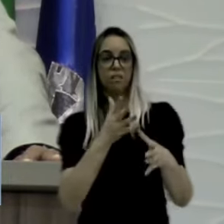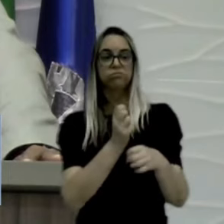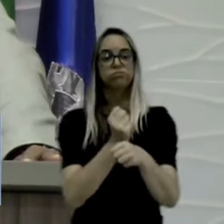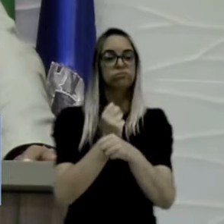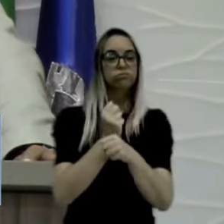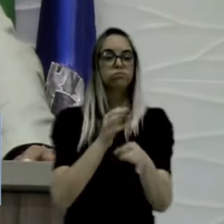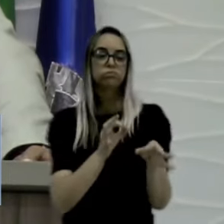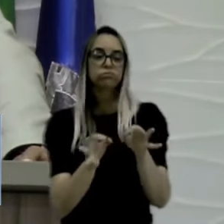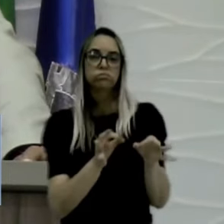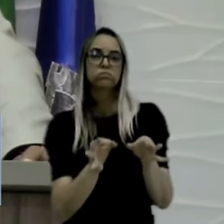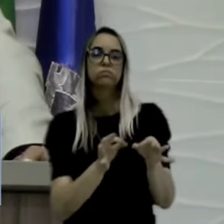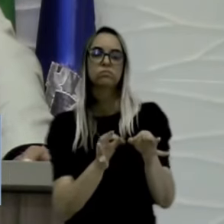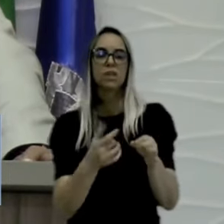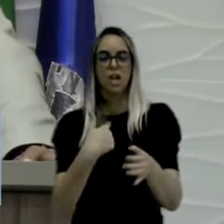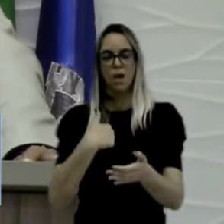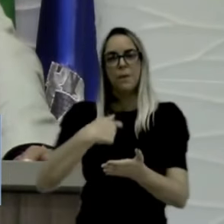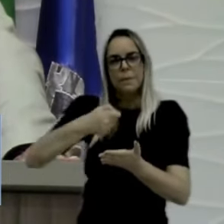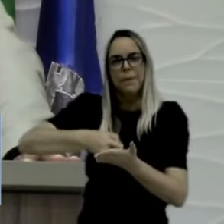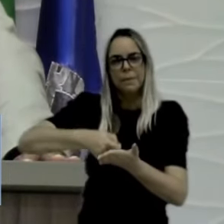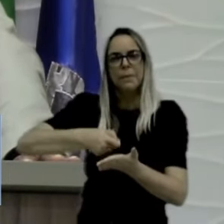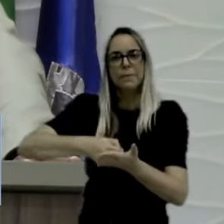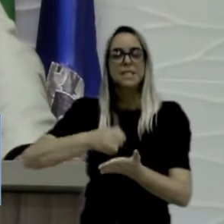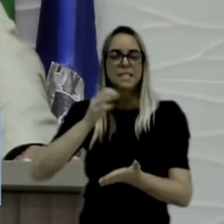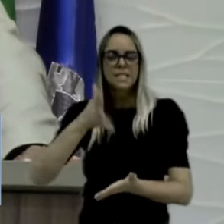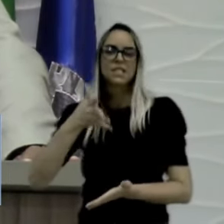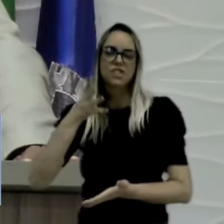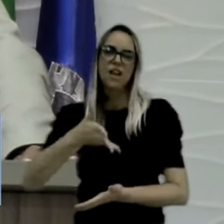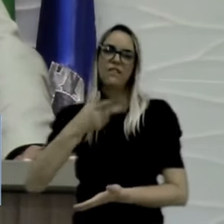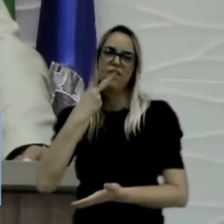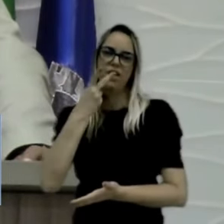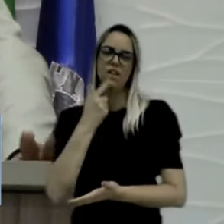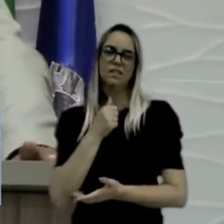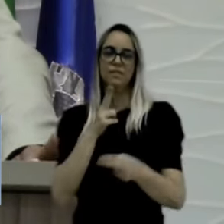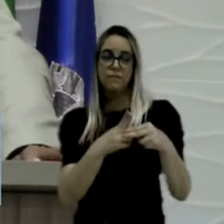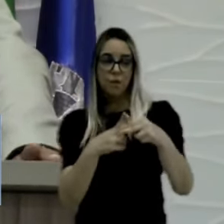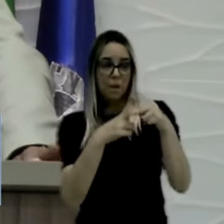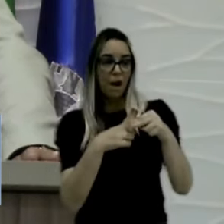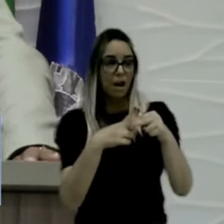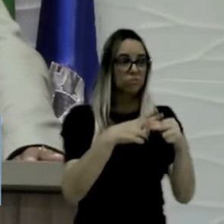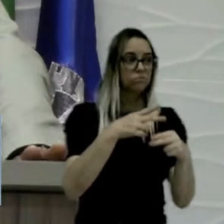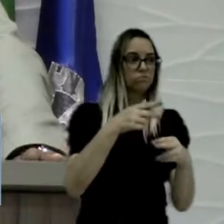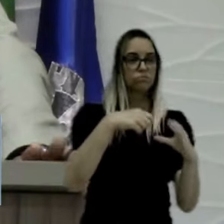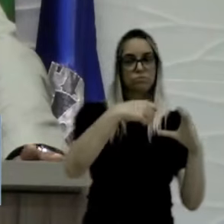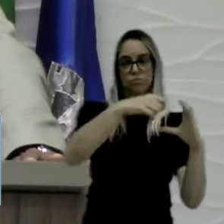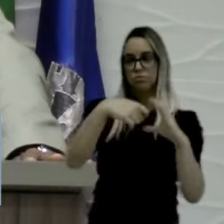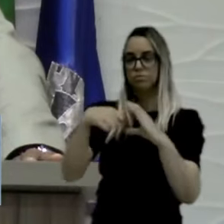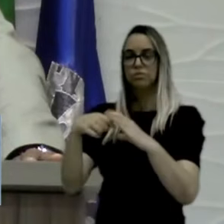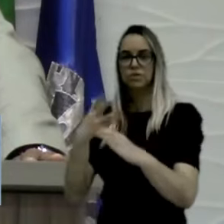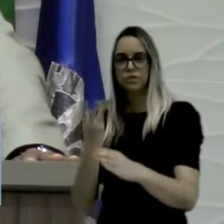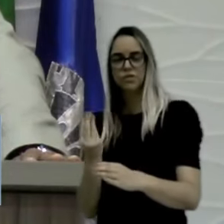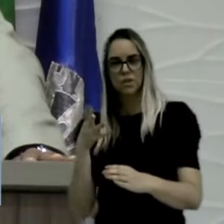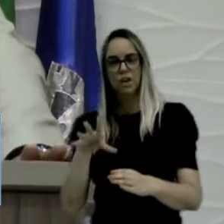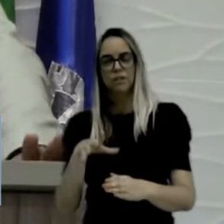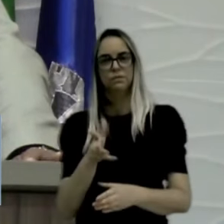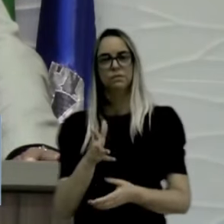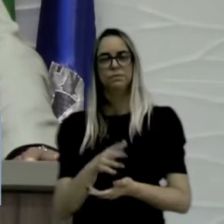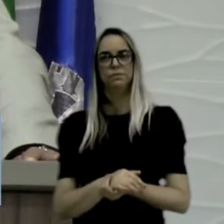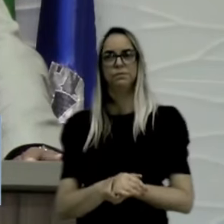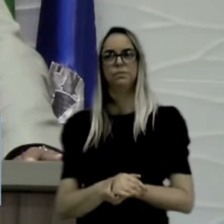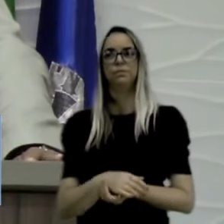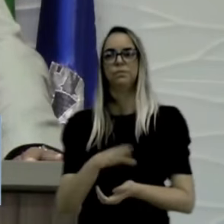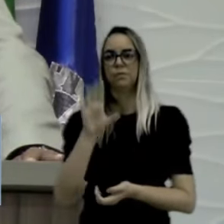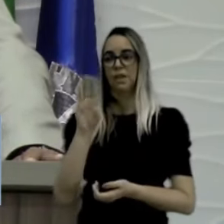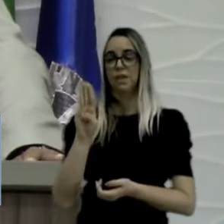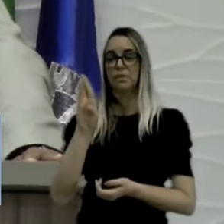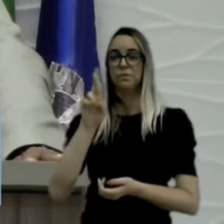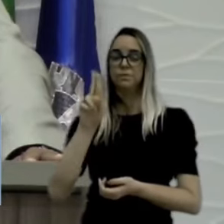cobrança, principalmente minha lá, que nem foi várias vezes filmar, falei com um menino lá, que é Bruno. Estava mostrando o